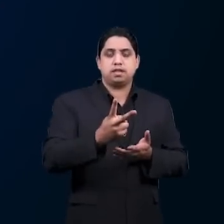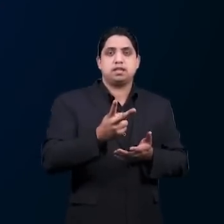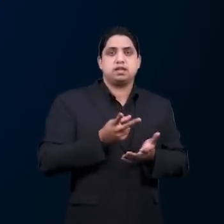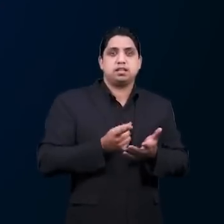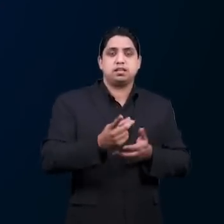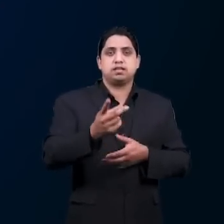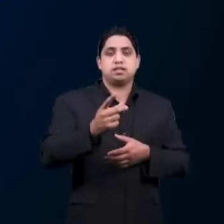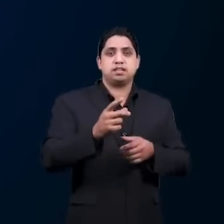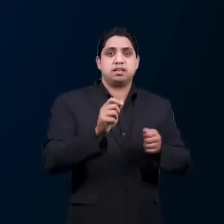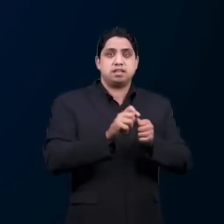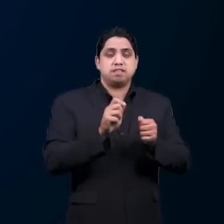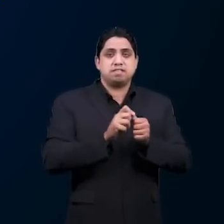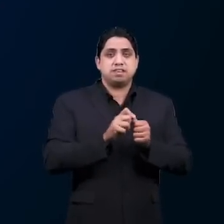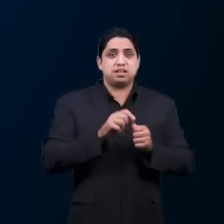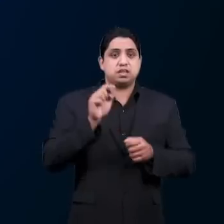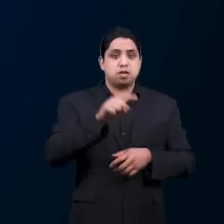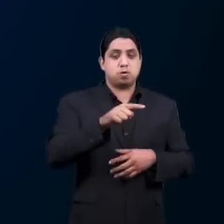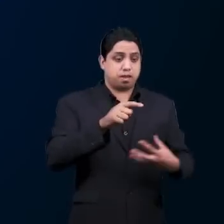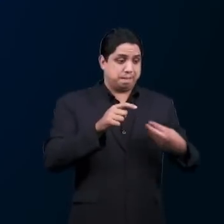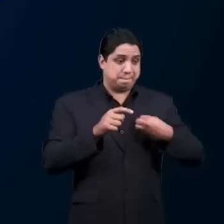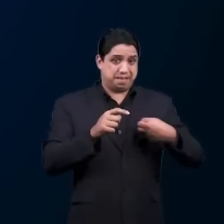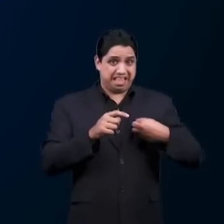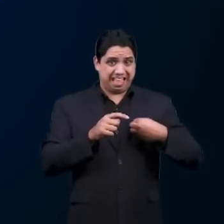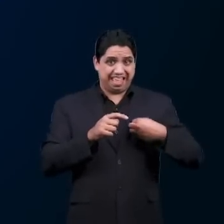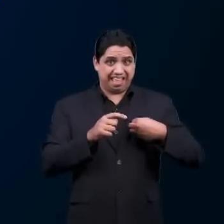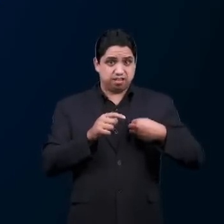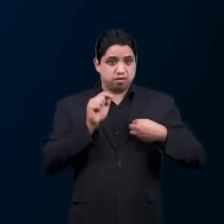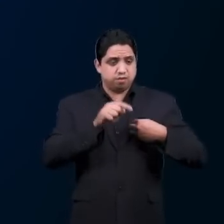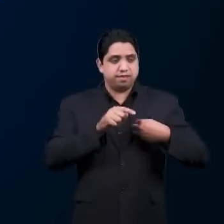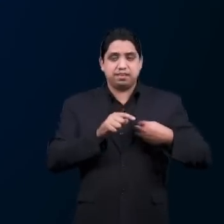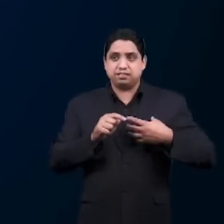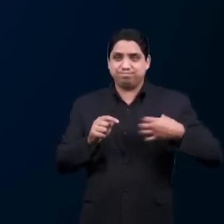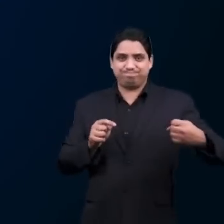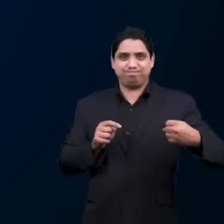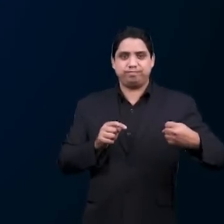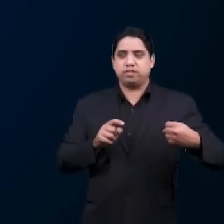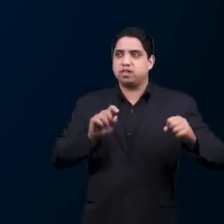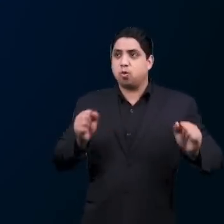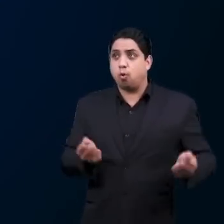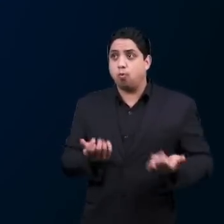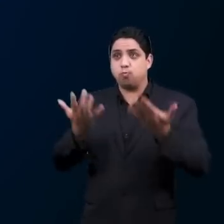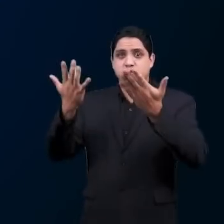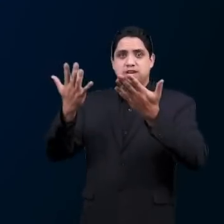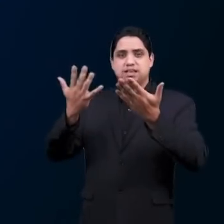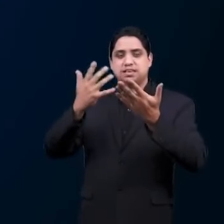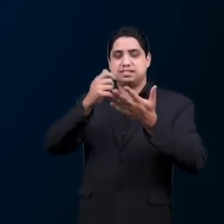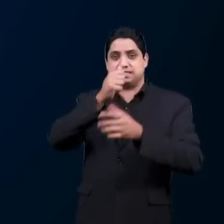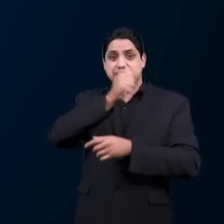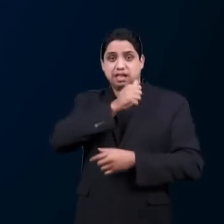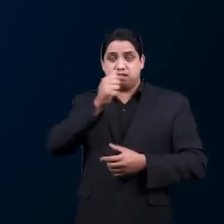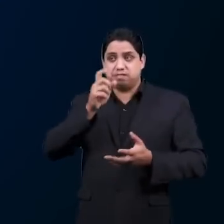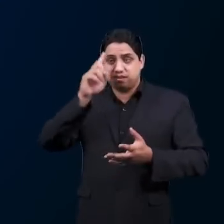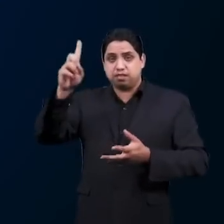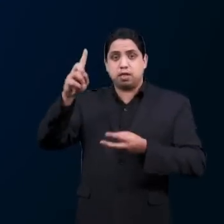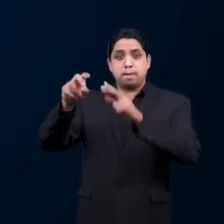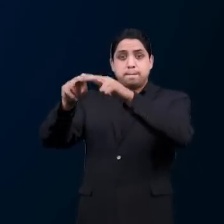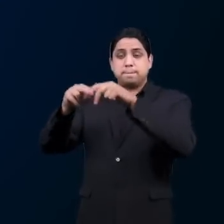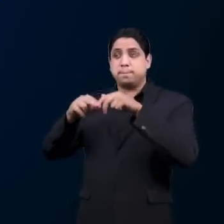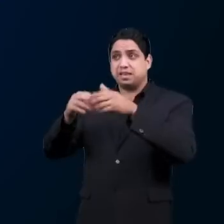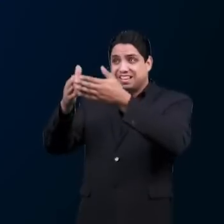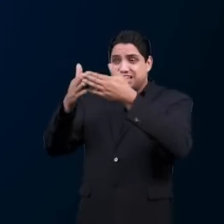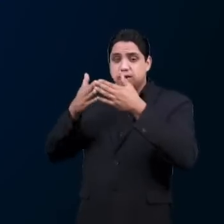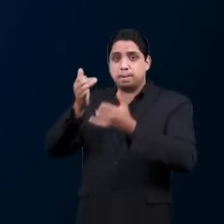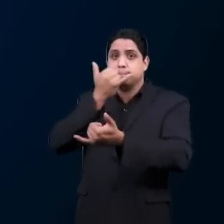para fazer expiação pelos filhos de Israel e por todos os seus pecados,